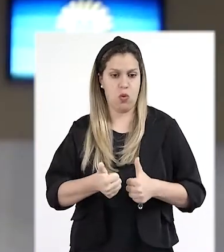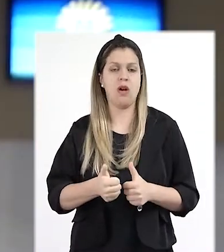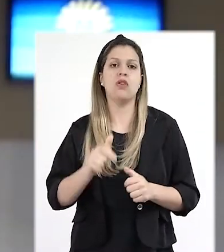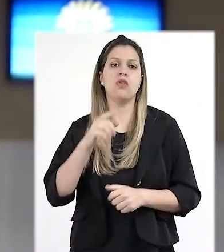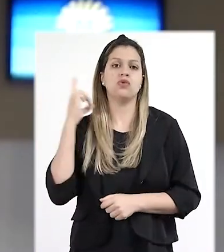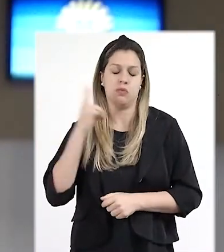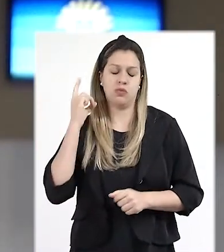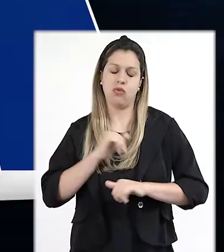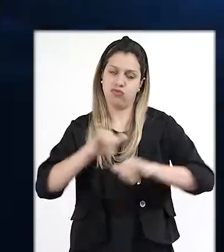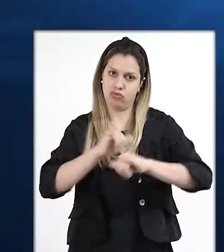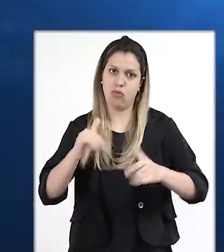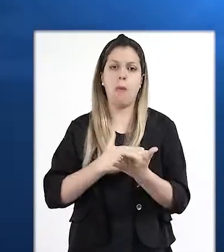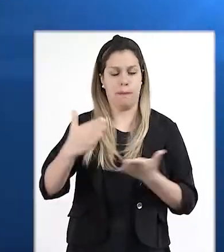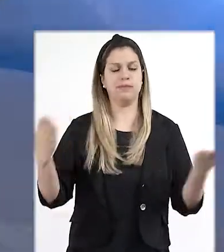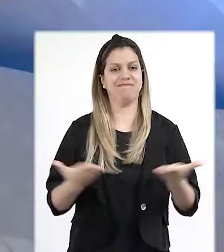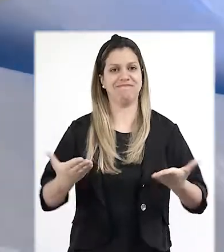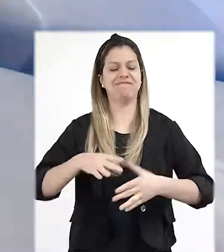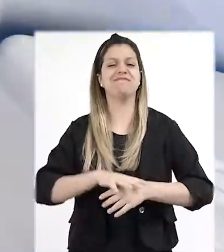Parlamentar começa agora.